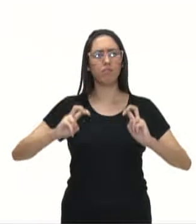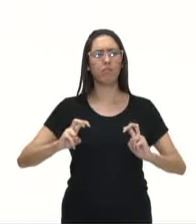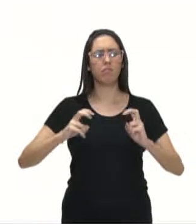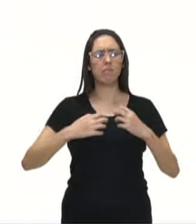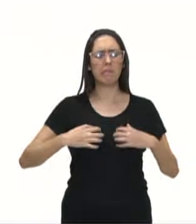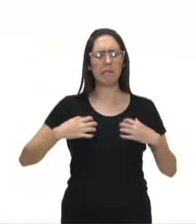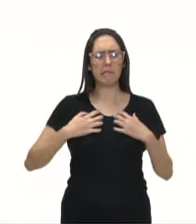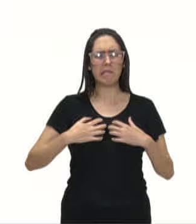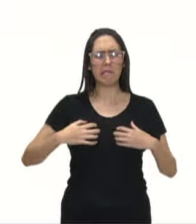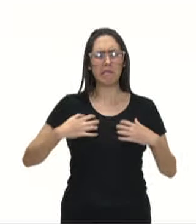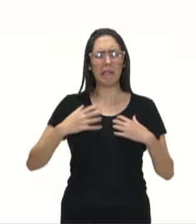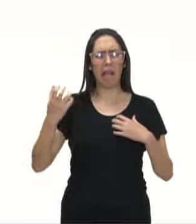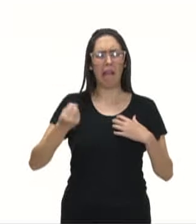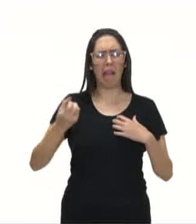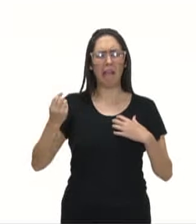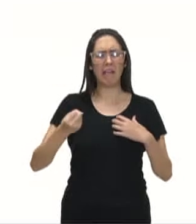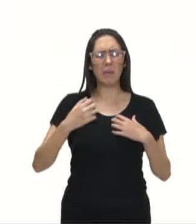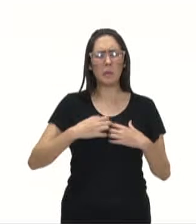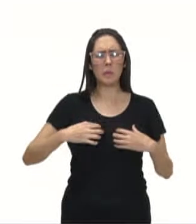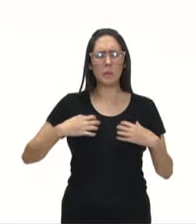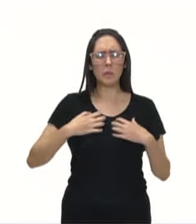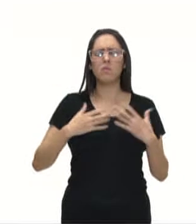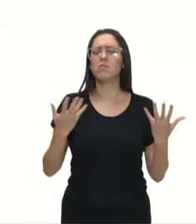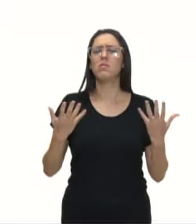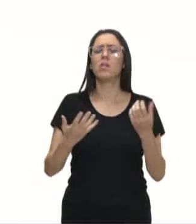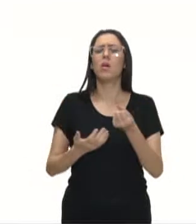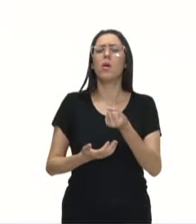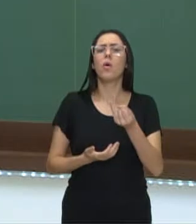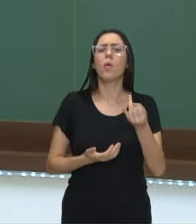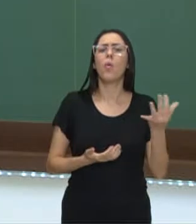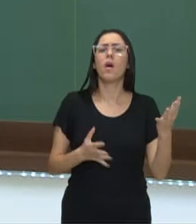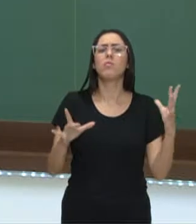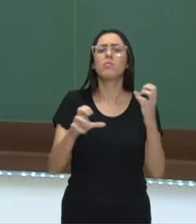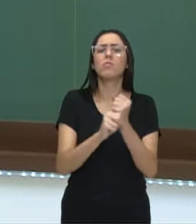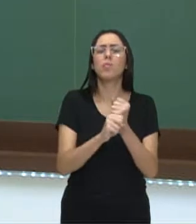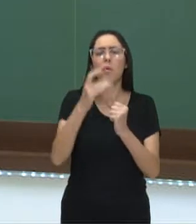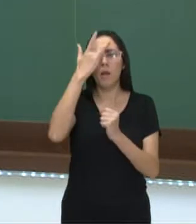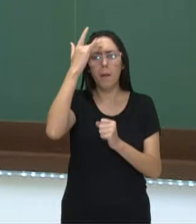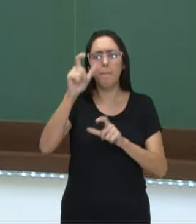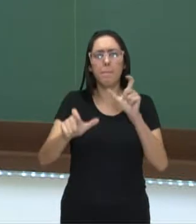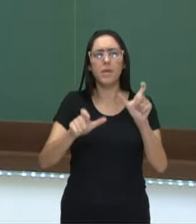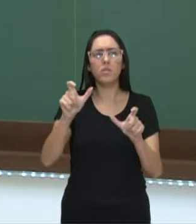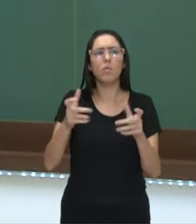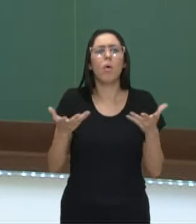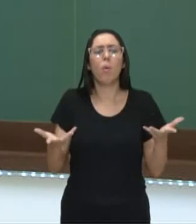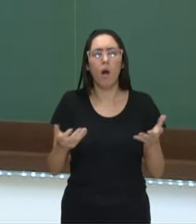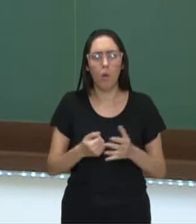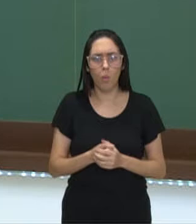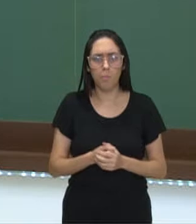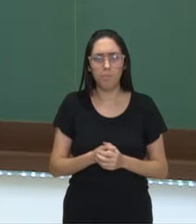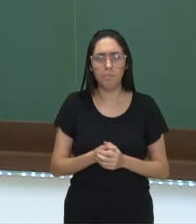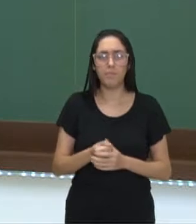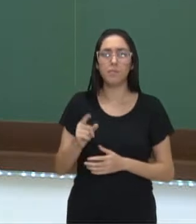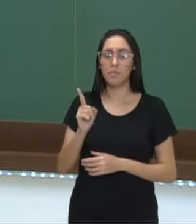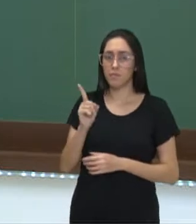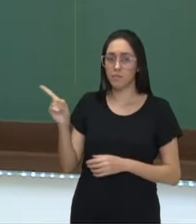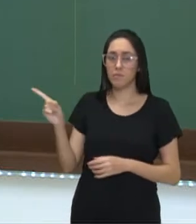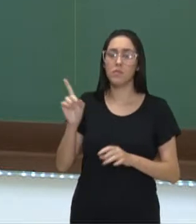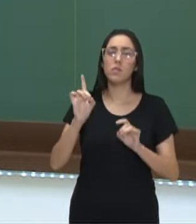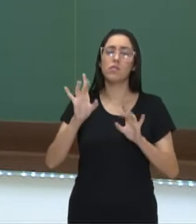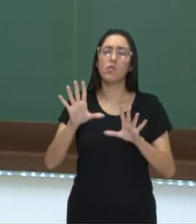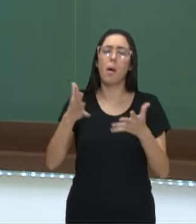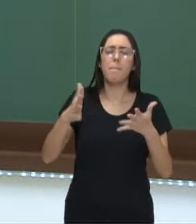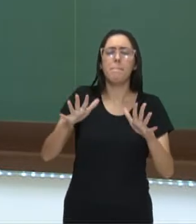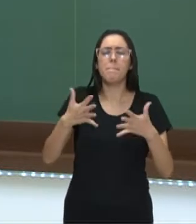digestão da lactose, qual seria esse número de pessoas? Aqui tem uma estimativa da população, gente. Eu gostei muito desse gráfico,